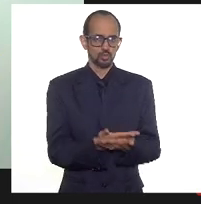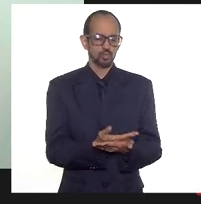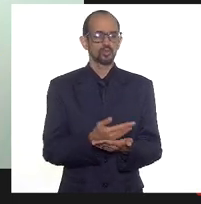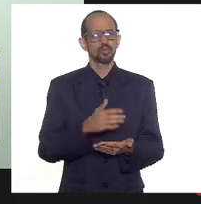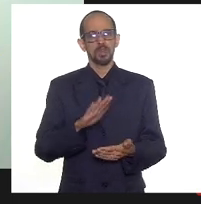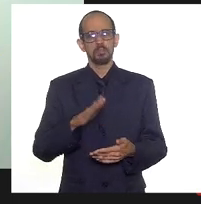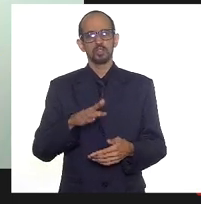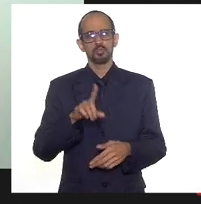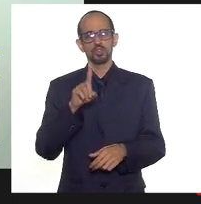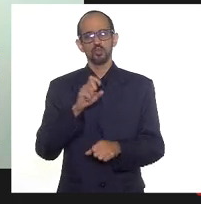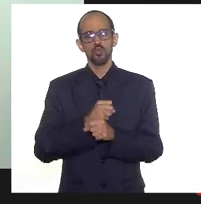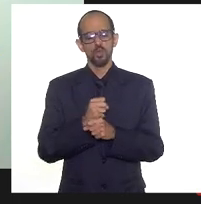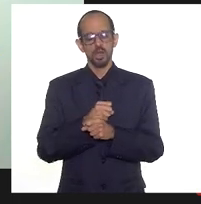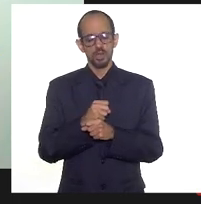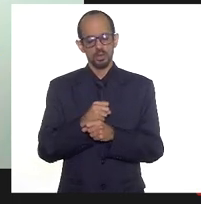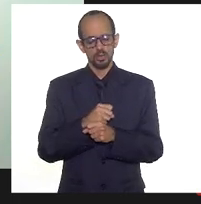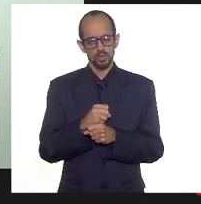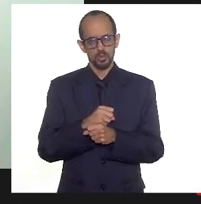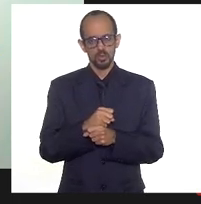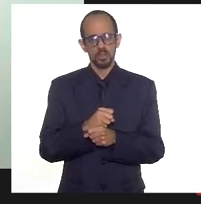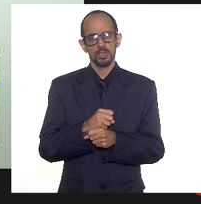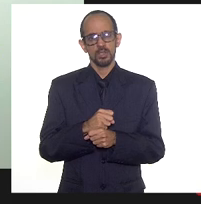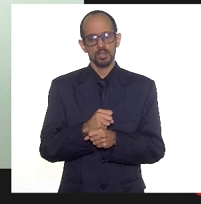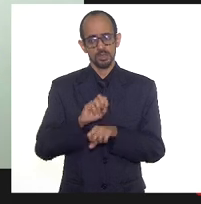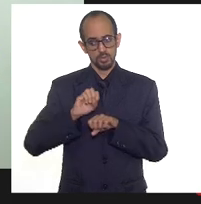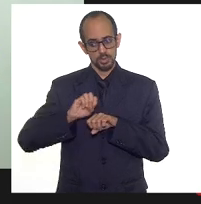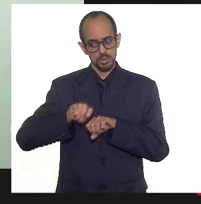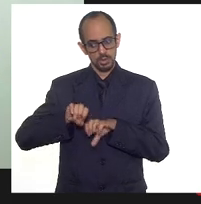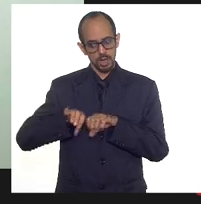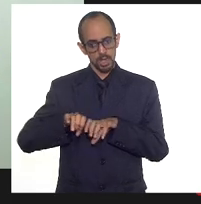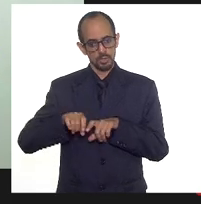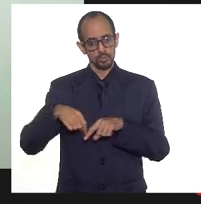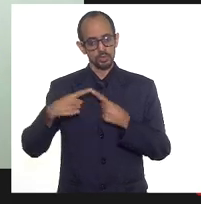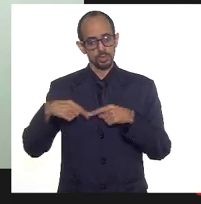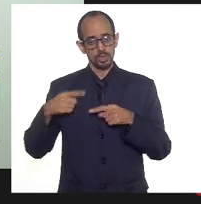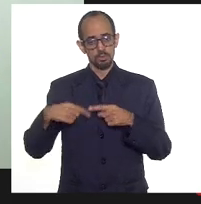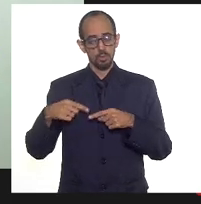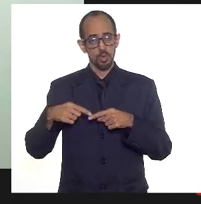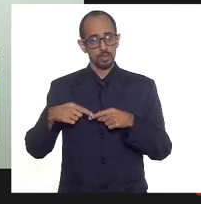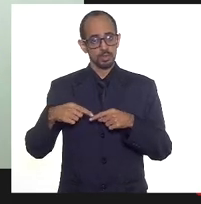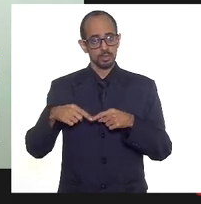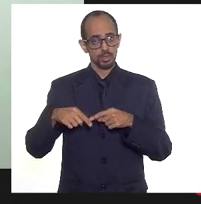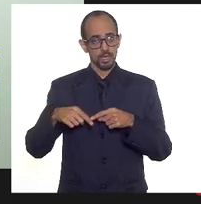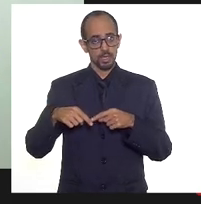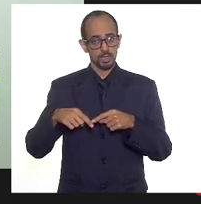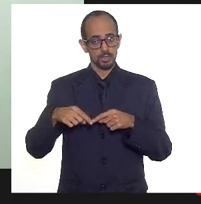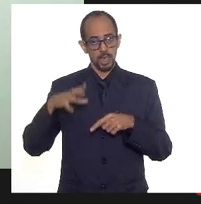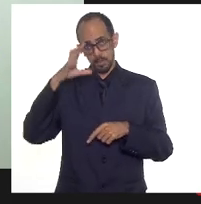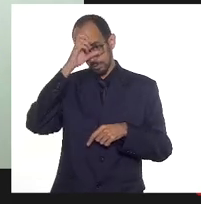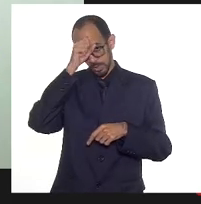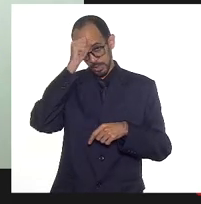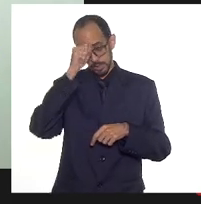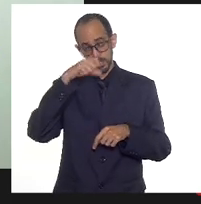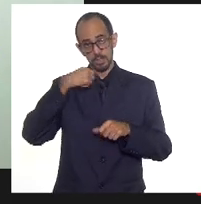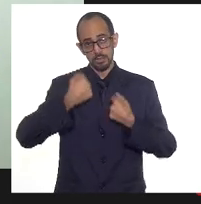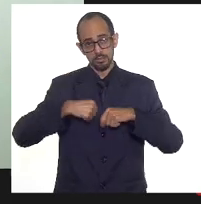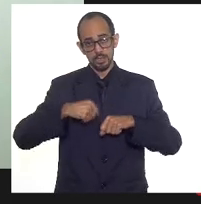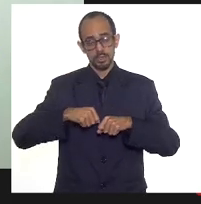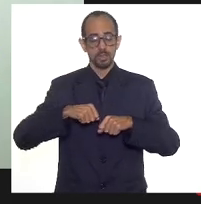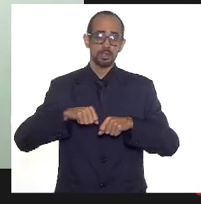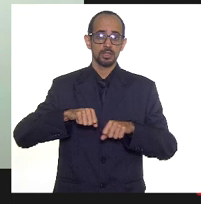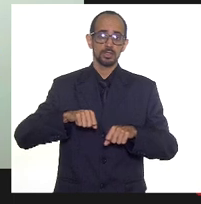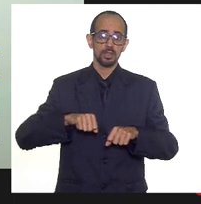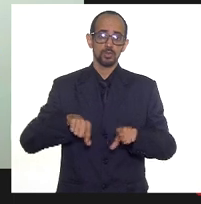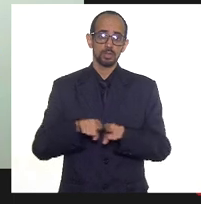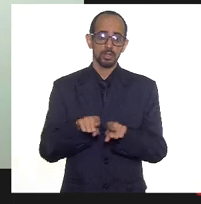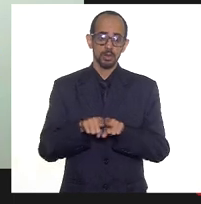mais ou menos um ano, eles são preparados, e depois dessa formação deles, eles ainda têm que passar por um processo